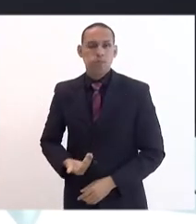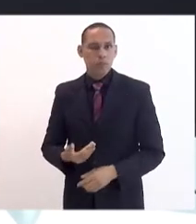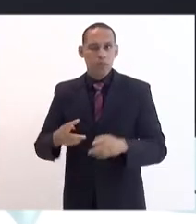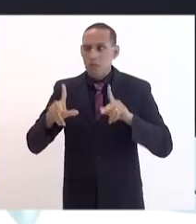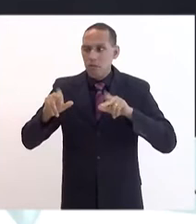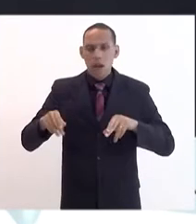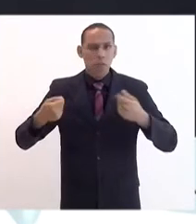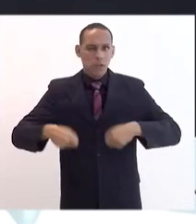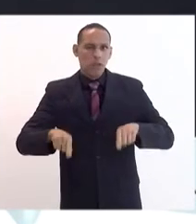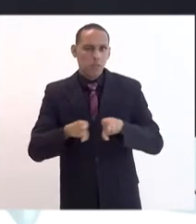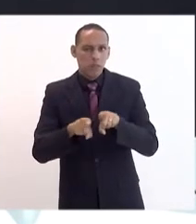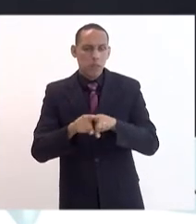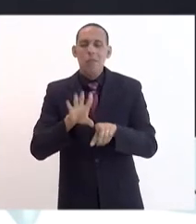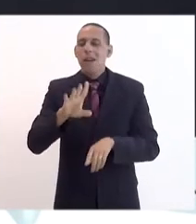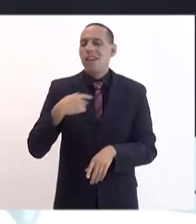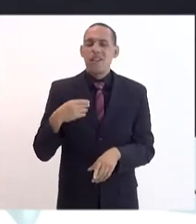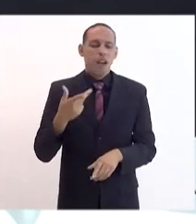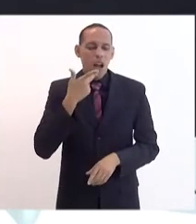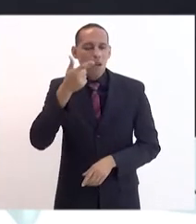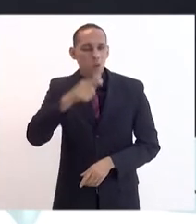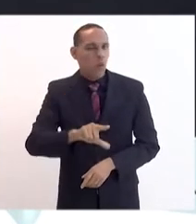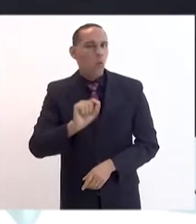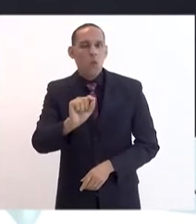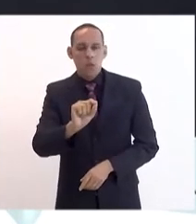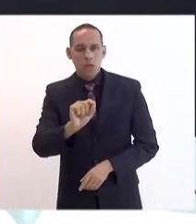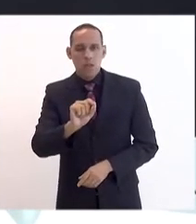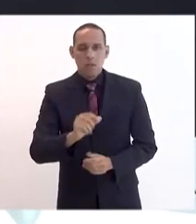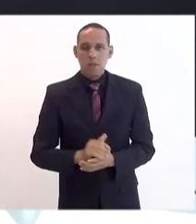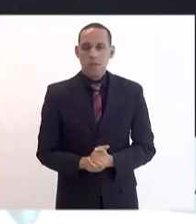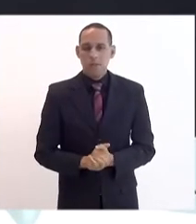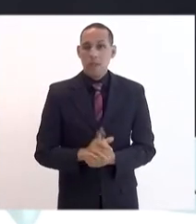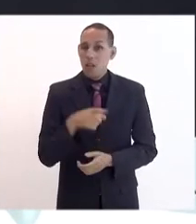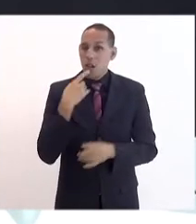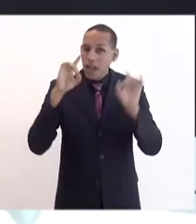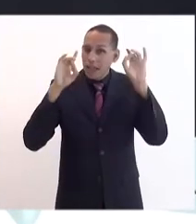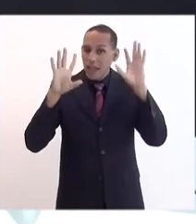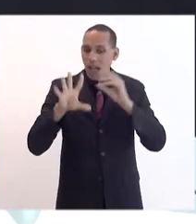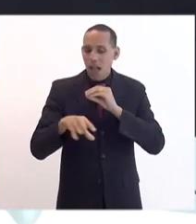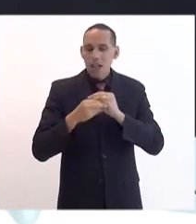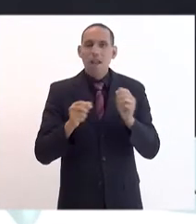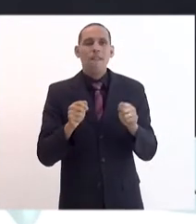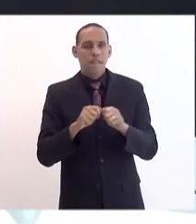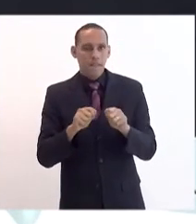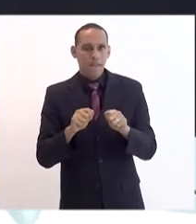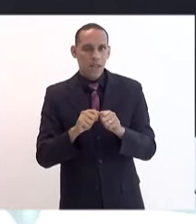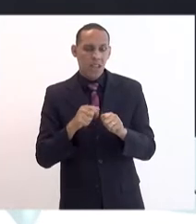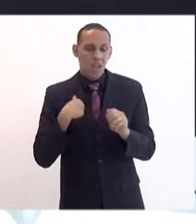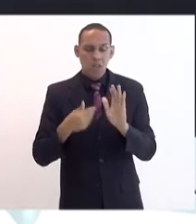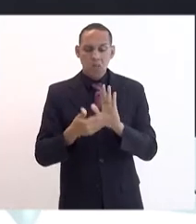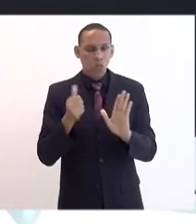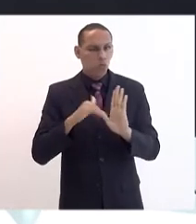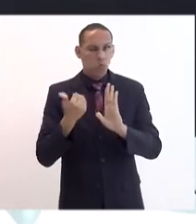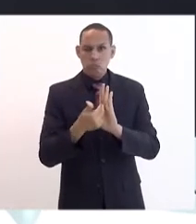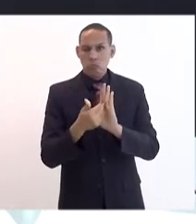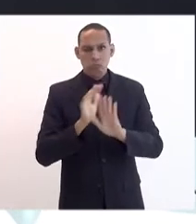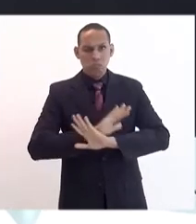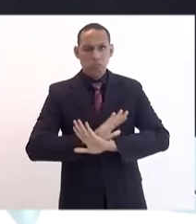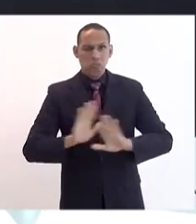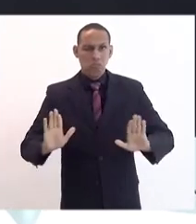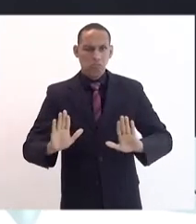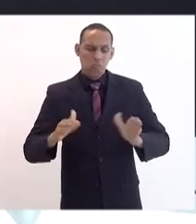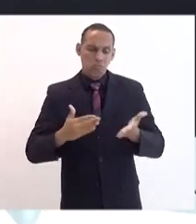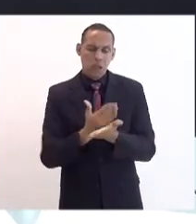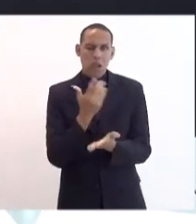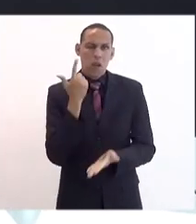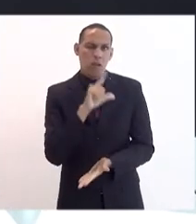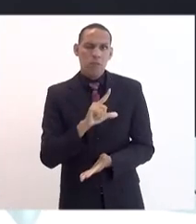públicos. Mas, volto a dizer, fizemos como destaques aditivos. Eu retirei tudo e foi